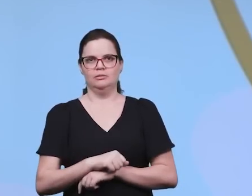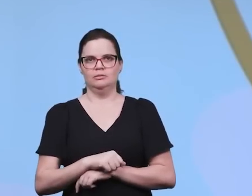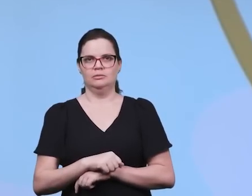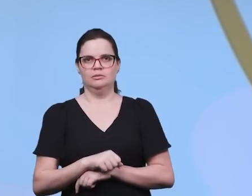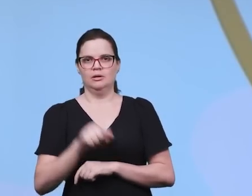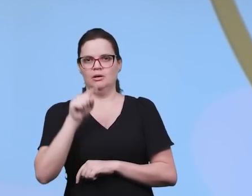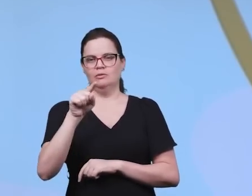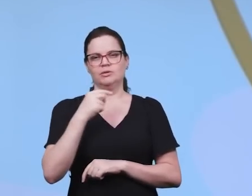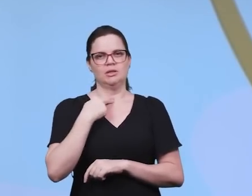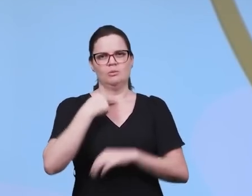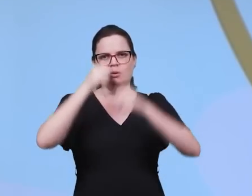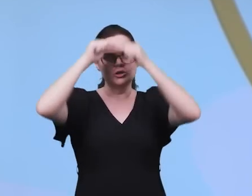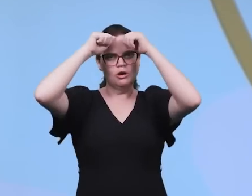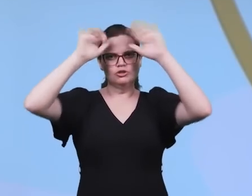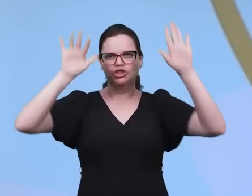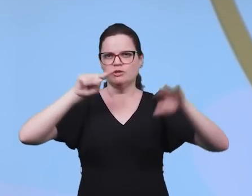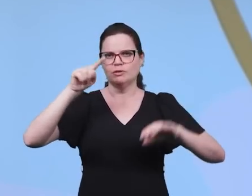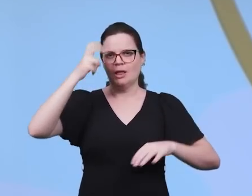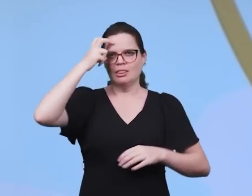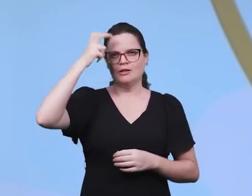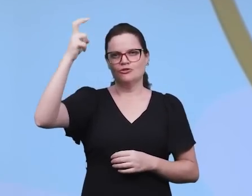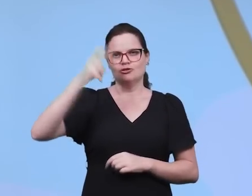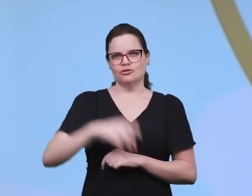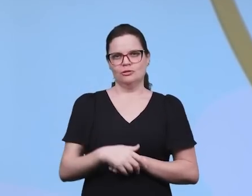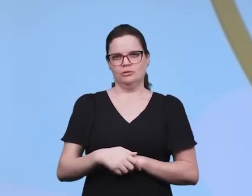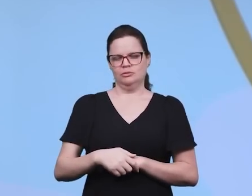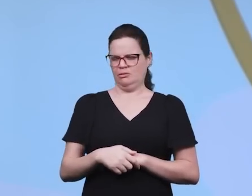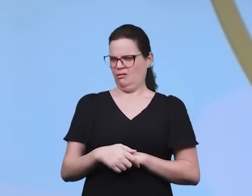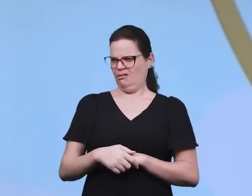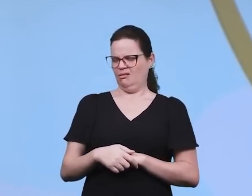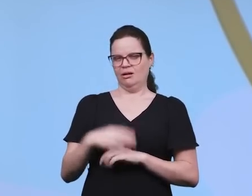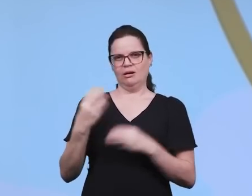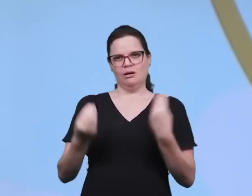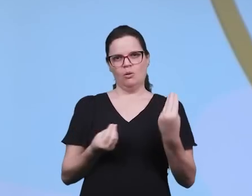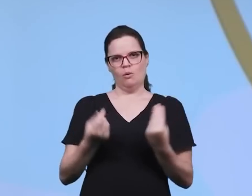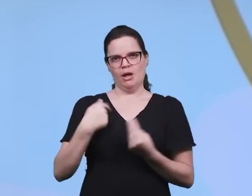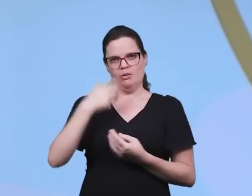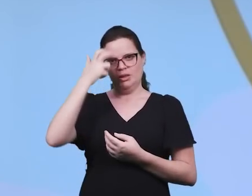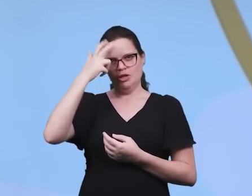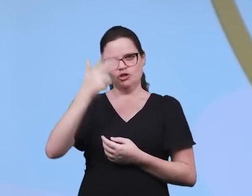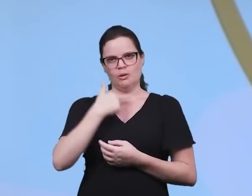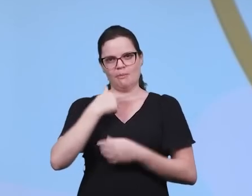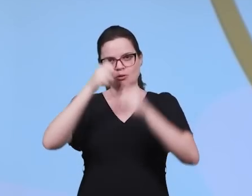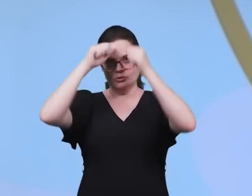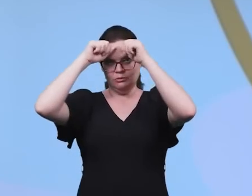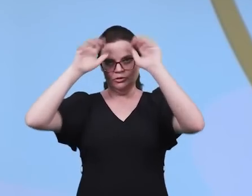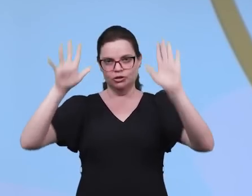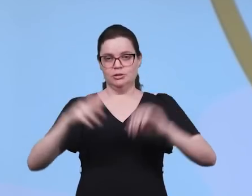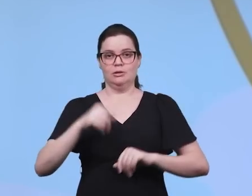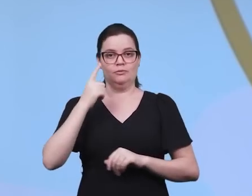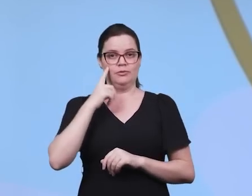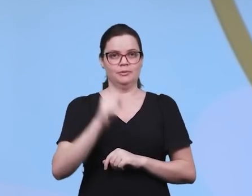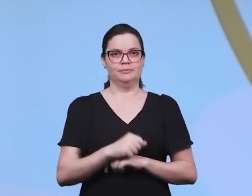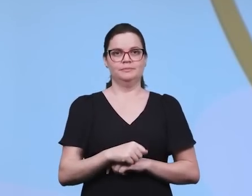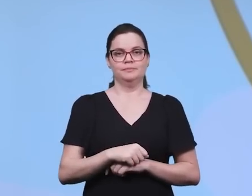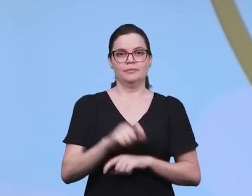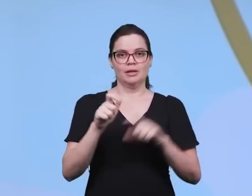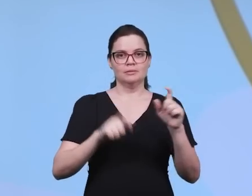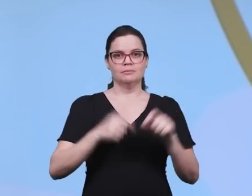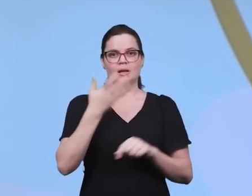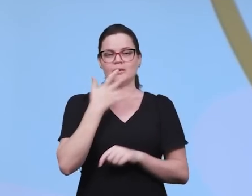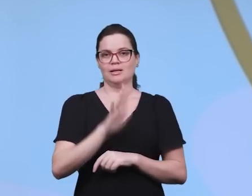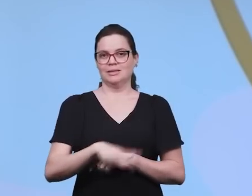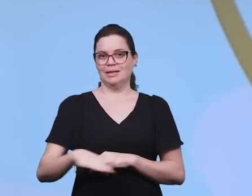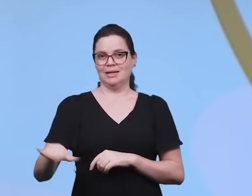ser autista porque você é muito inteligente. E aí você fica, como é que é isso, né? Eu costumo dizer o seguinte: é muito mais fácil as pessoas entenderem